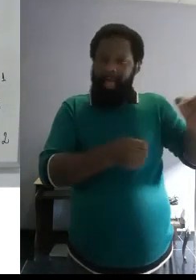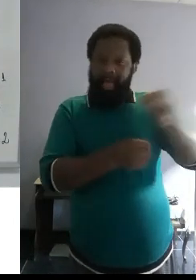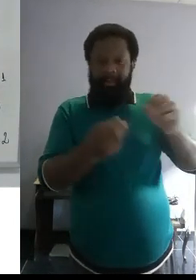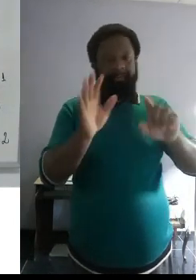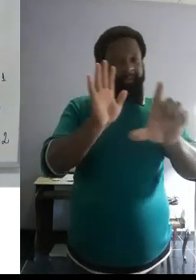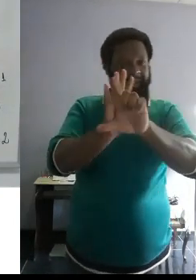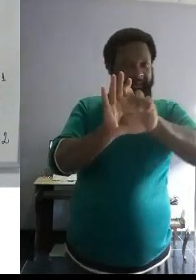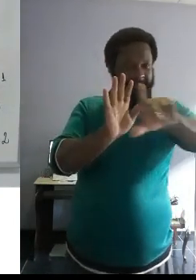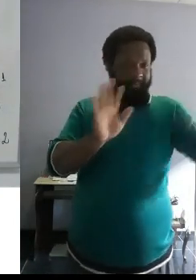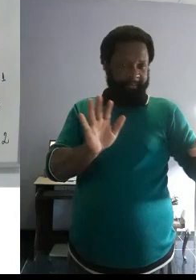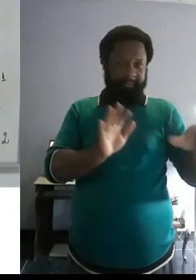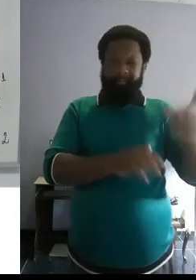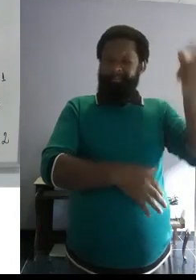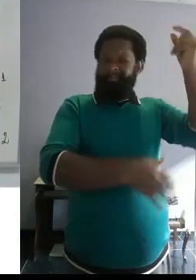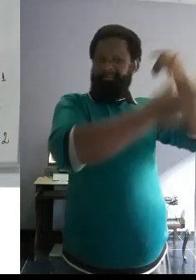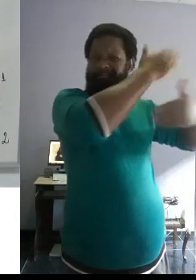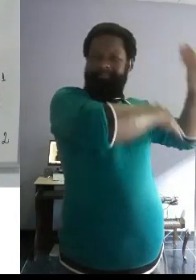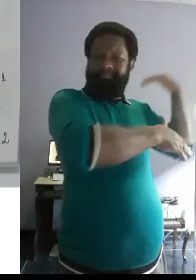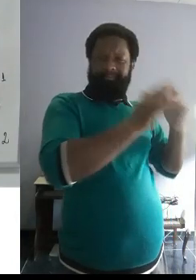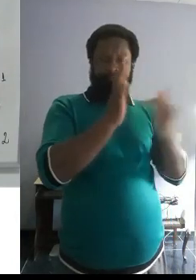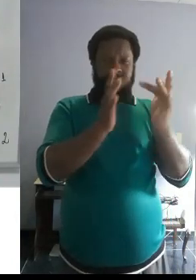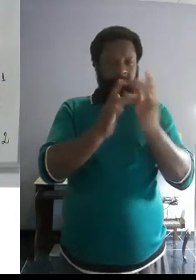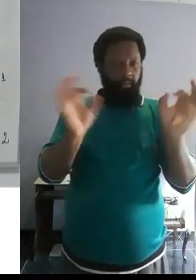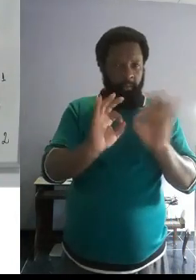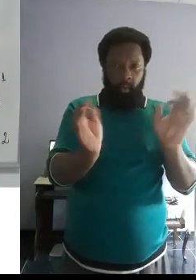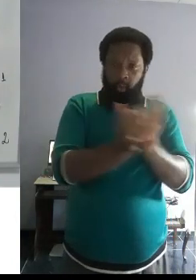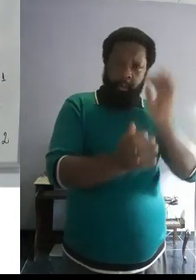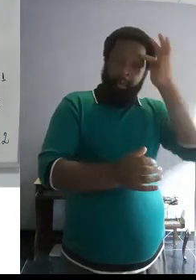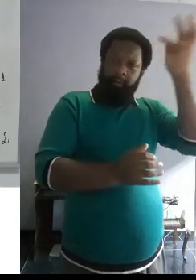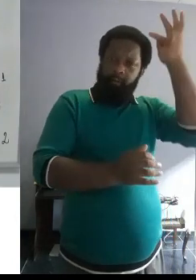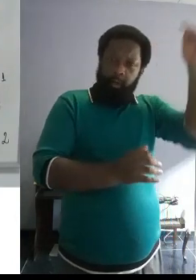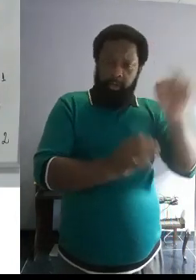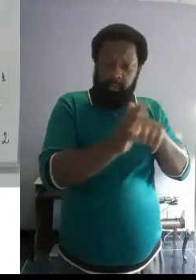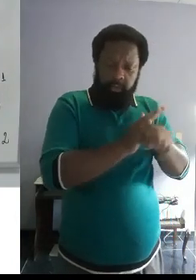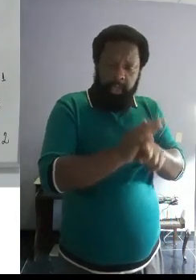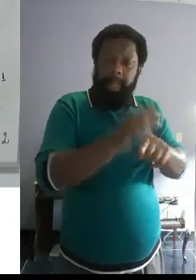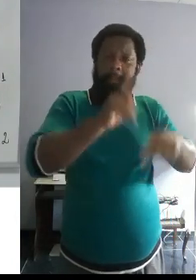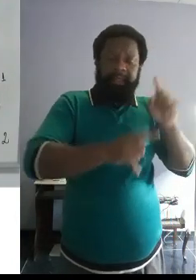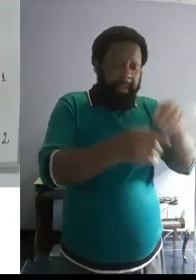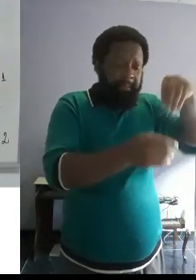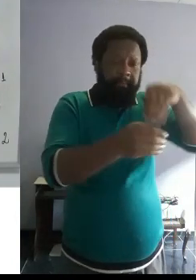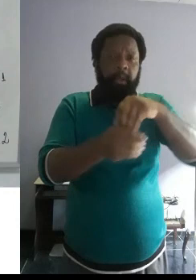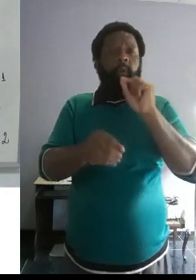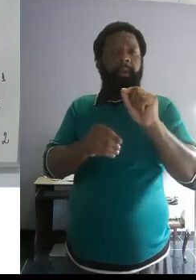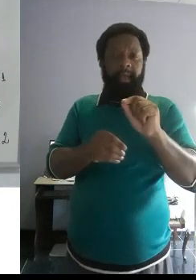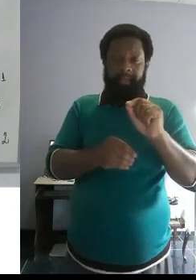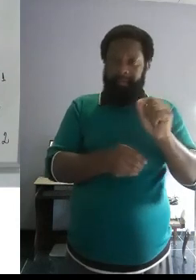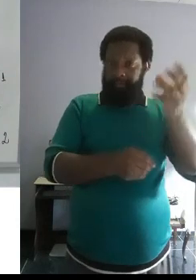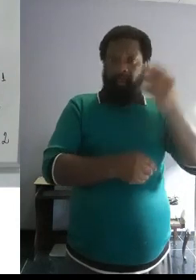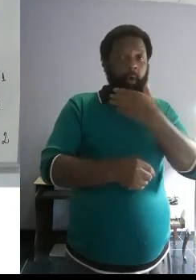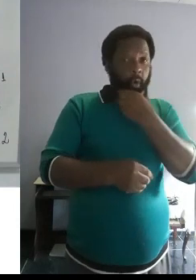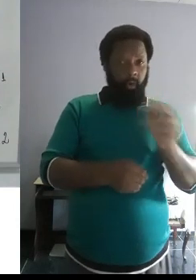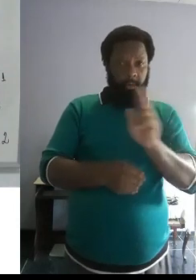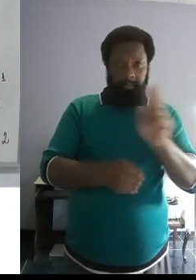Bom, desde antes de Cristo, os filósofos buscavam entender qual seria a constituição da matéria. No ano 350 a.C., Aristóteles,